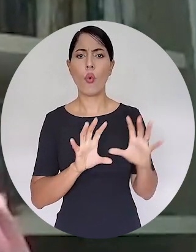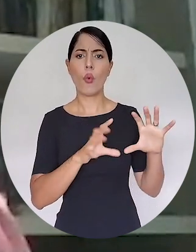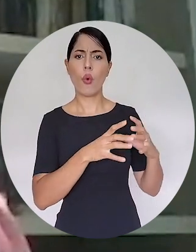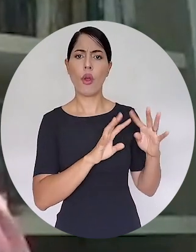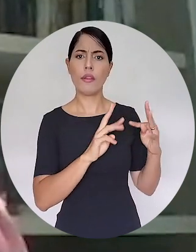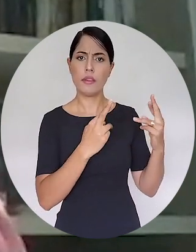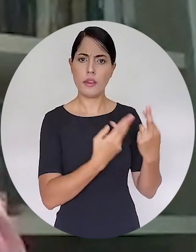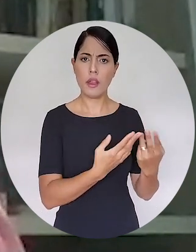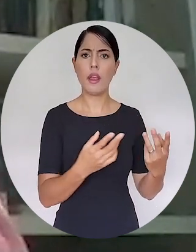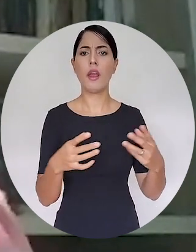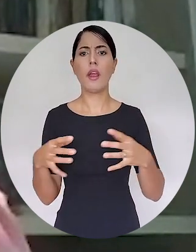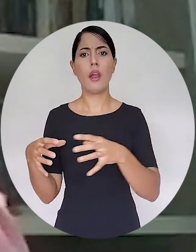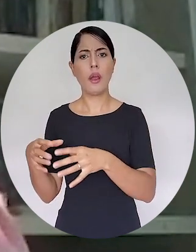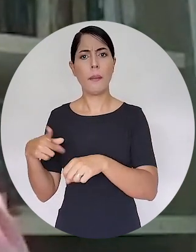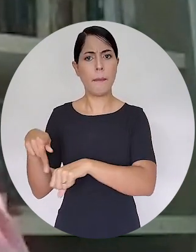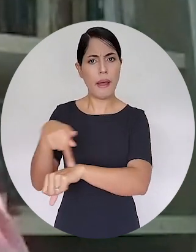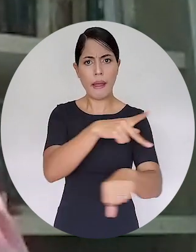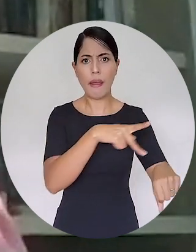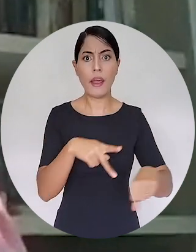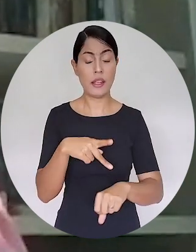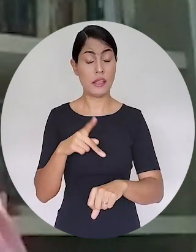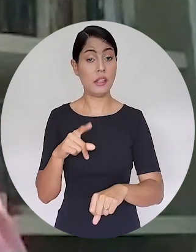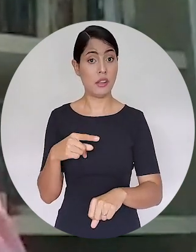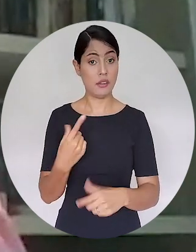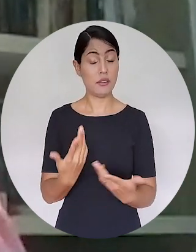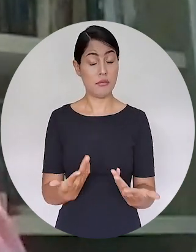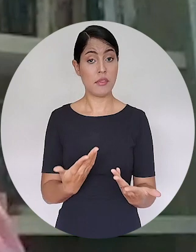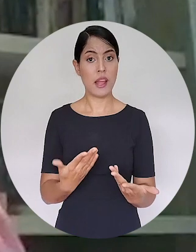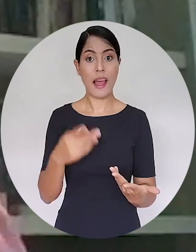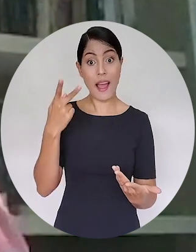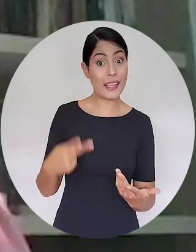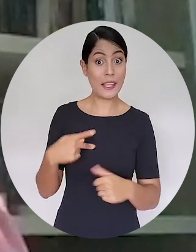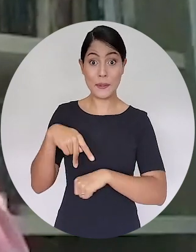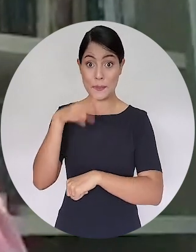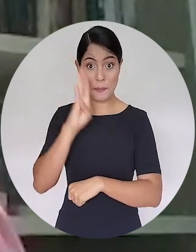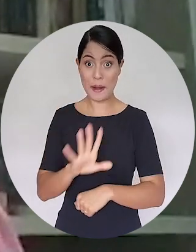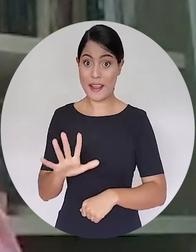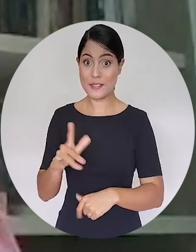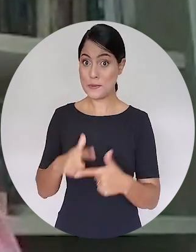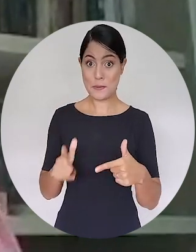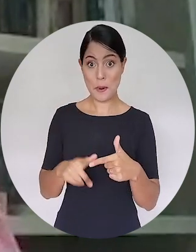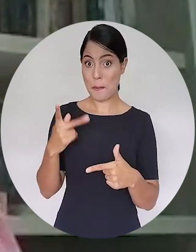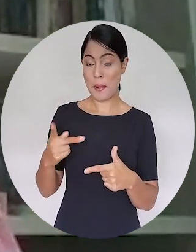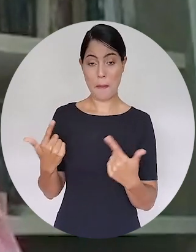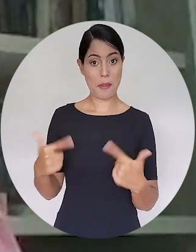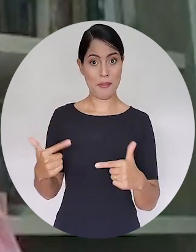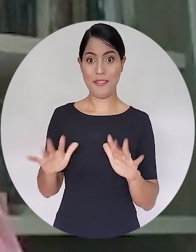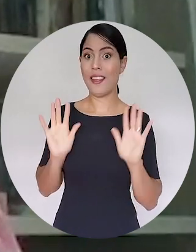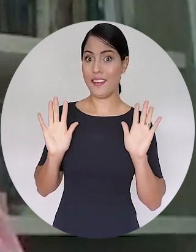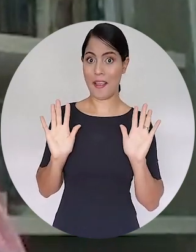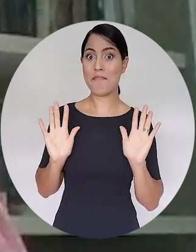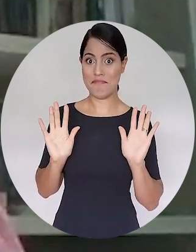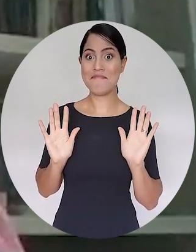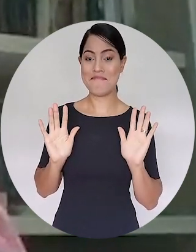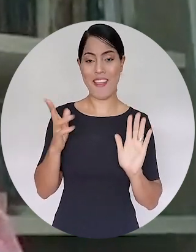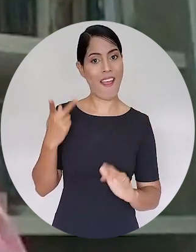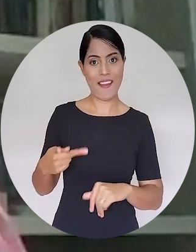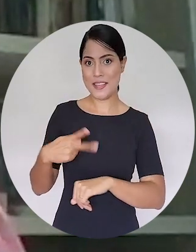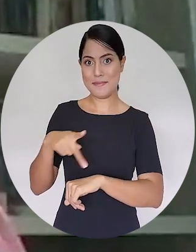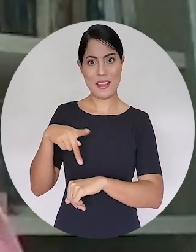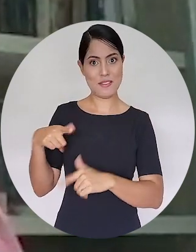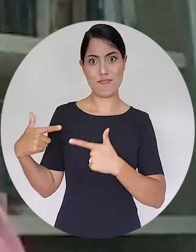entre países. Isso acontece com uma certa frequência, porque a gente, no Brasil, pelo menos esse problema a gente não tem, né, de